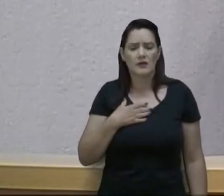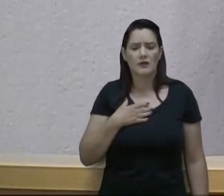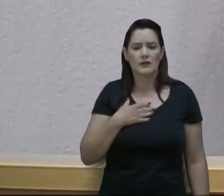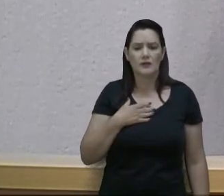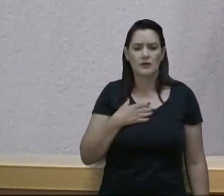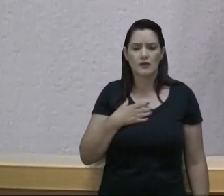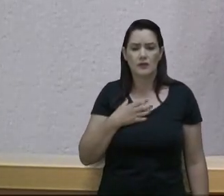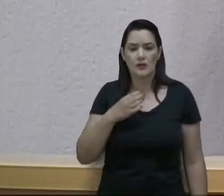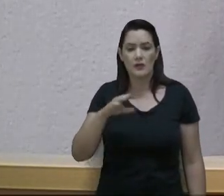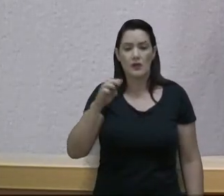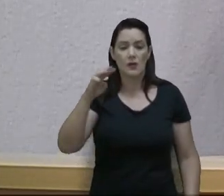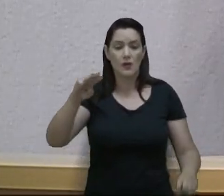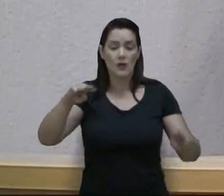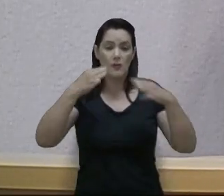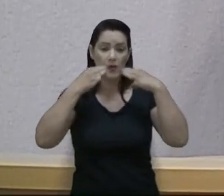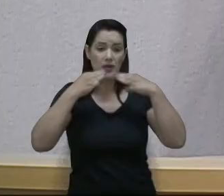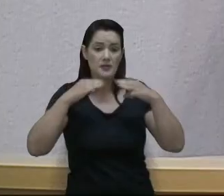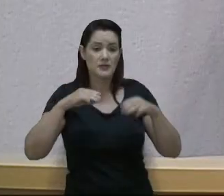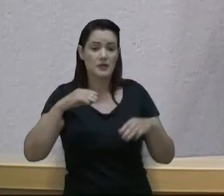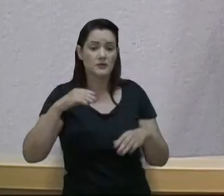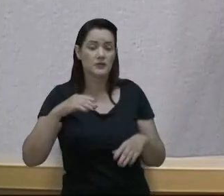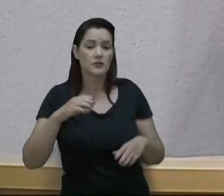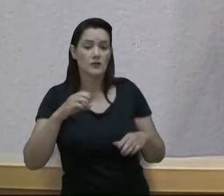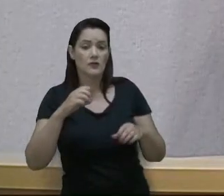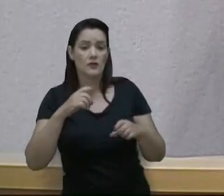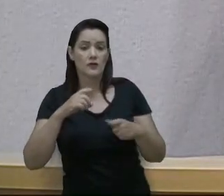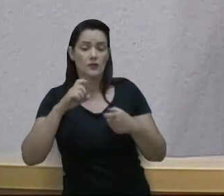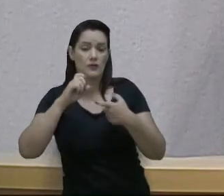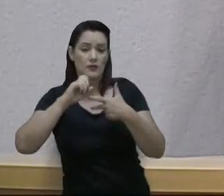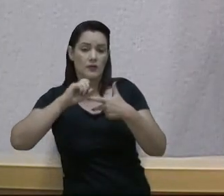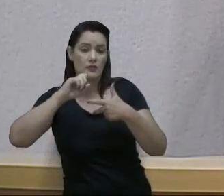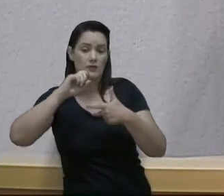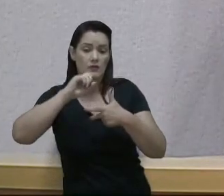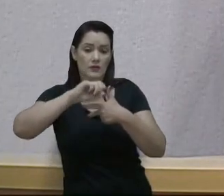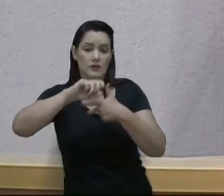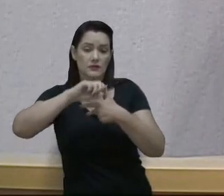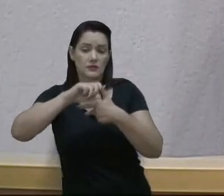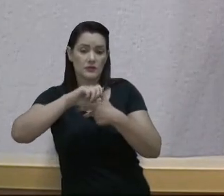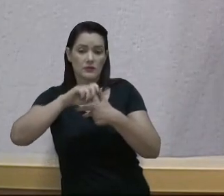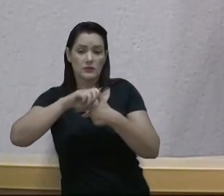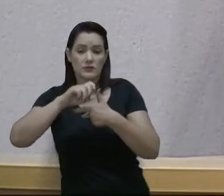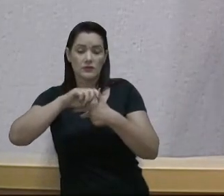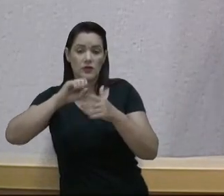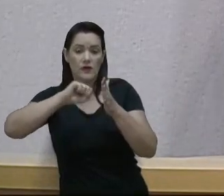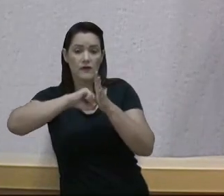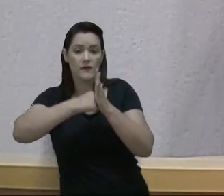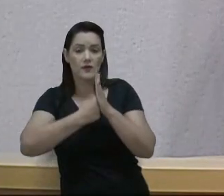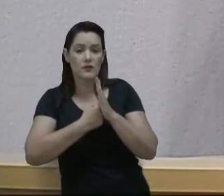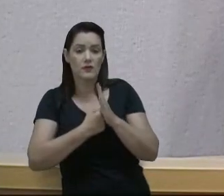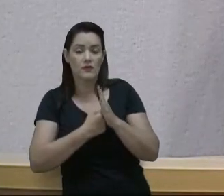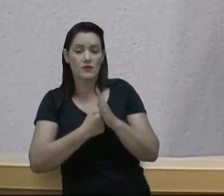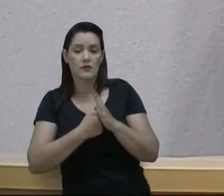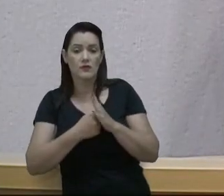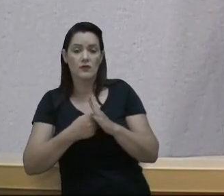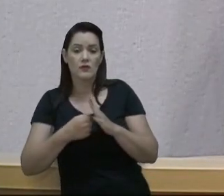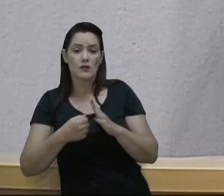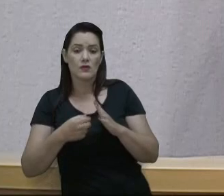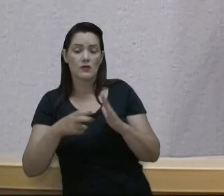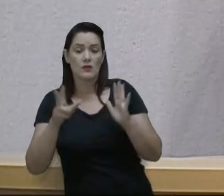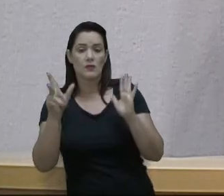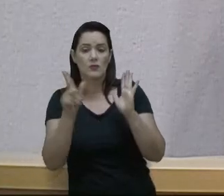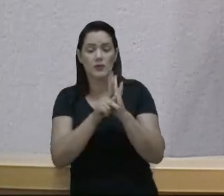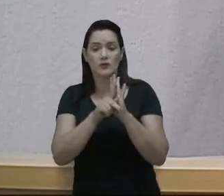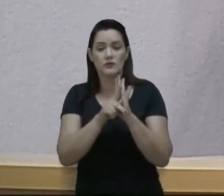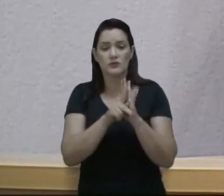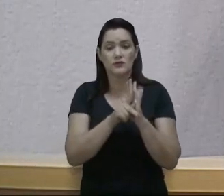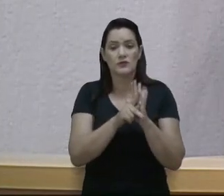uma mensagem do executivo vetando o projeto. Mas o mais interessante é que